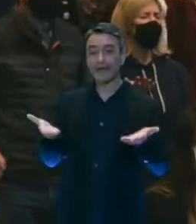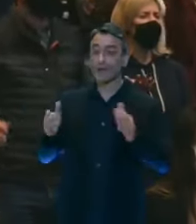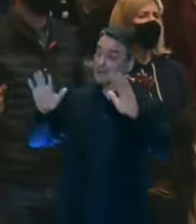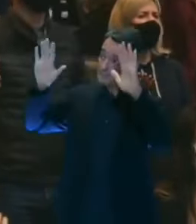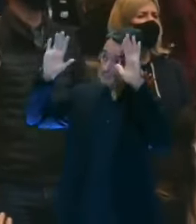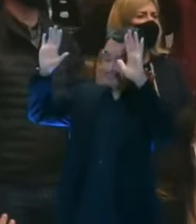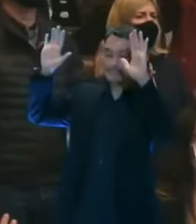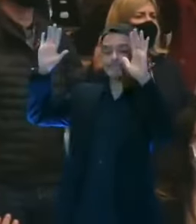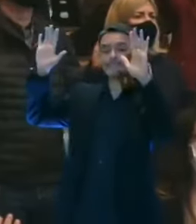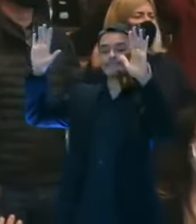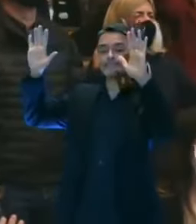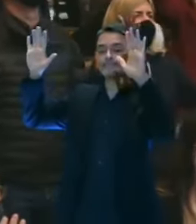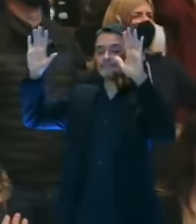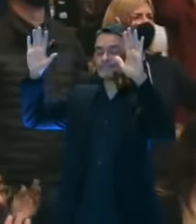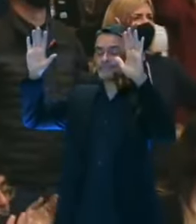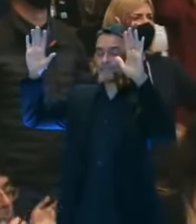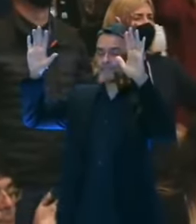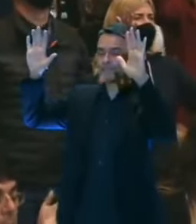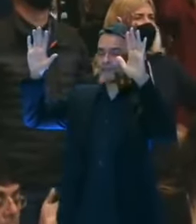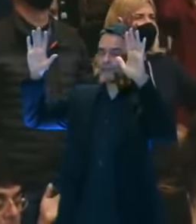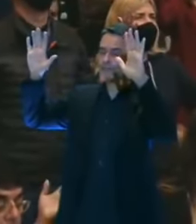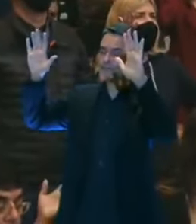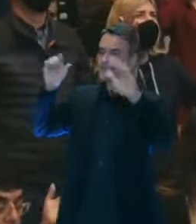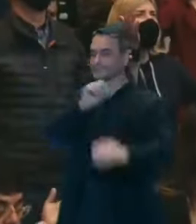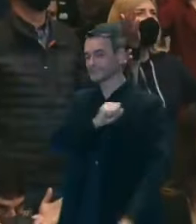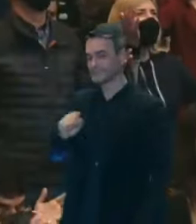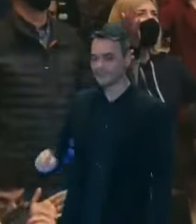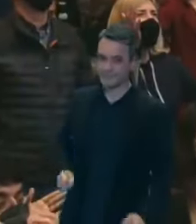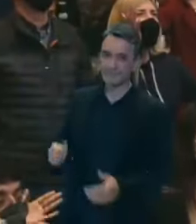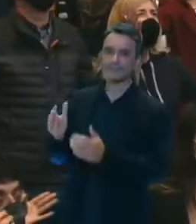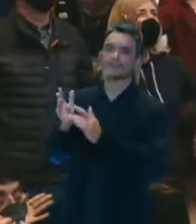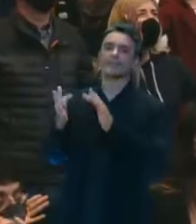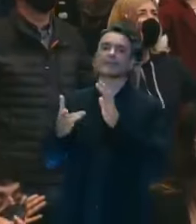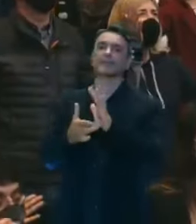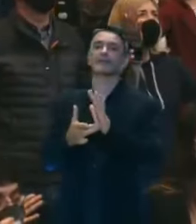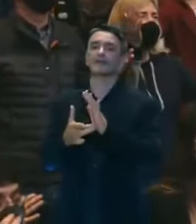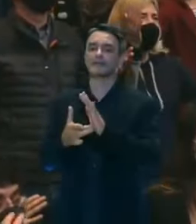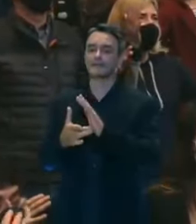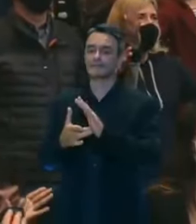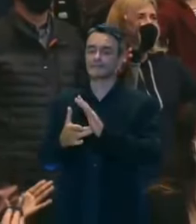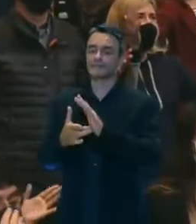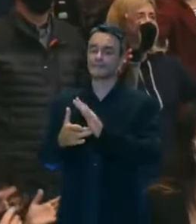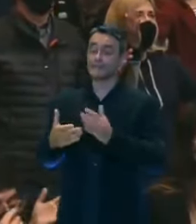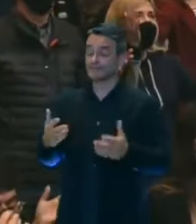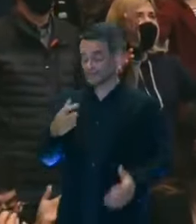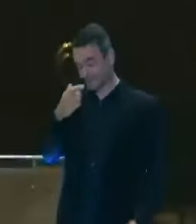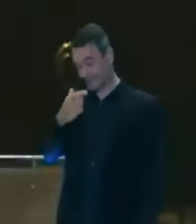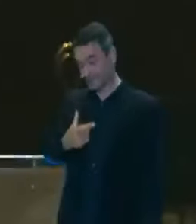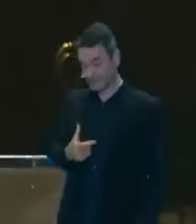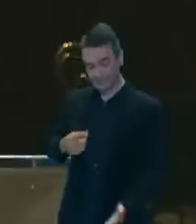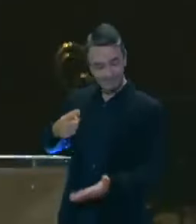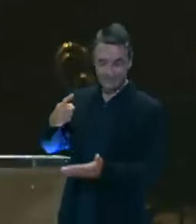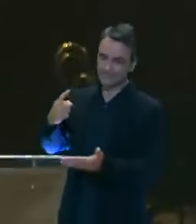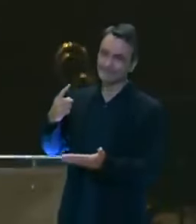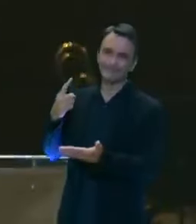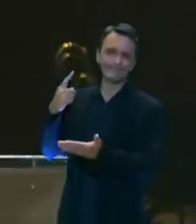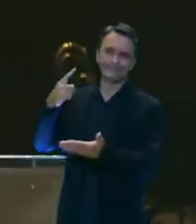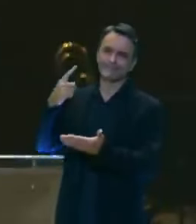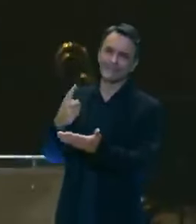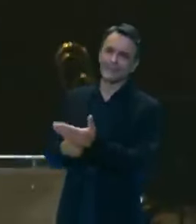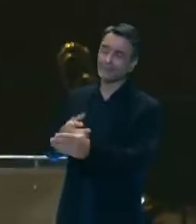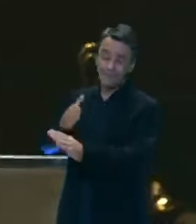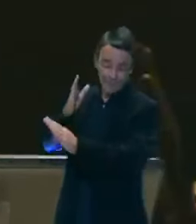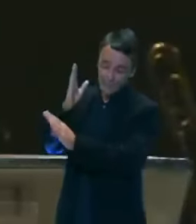assim, faça a declaração de fé comigo. Senhor Jesus, eu marquei um